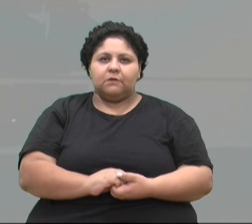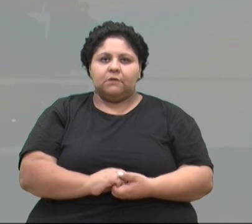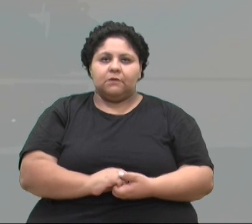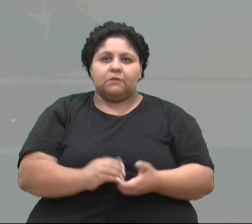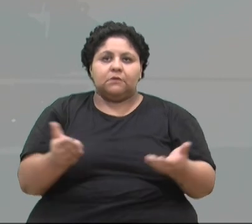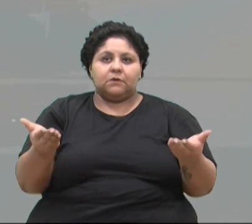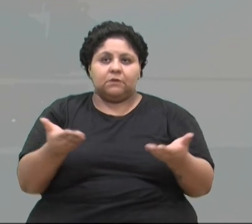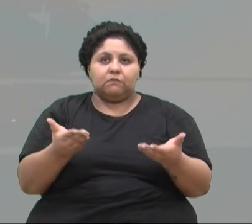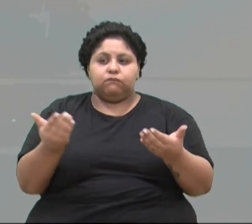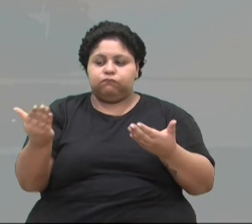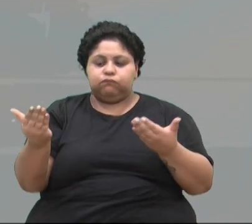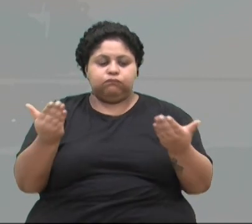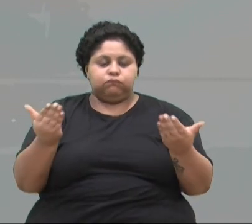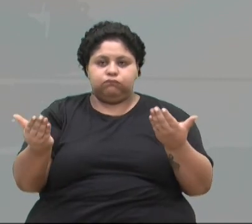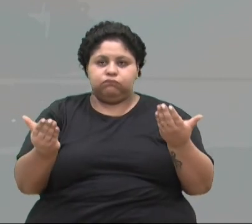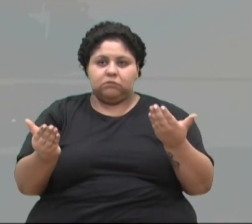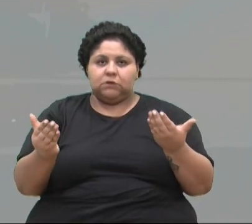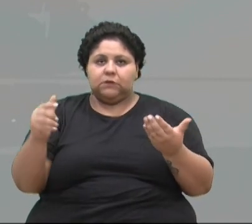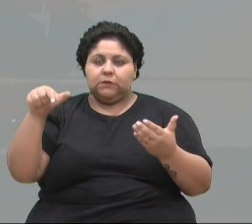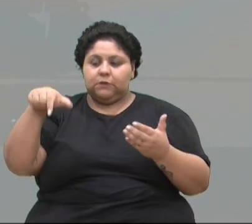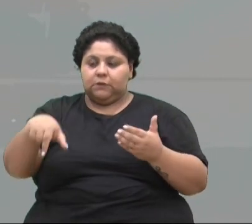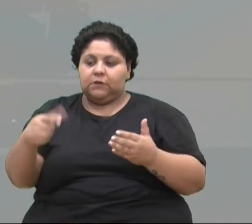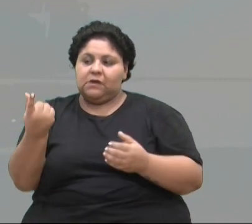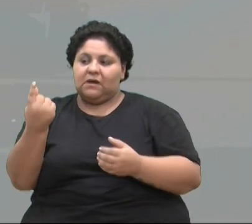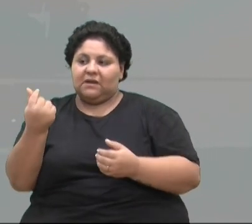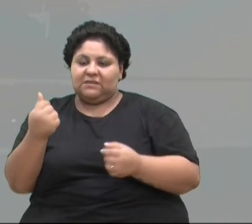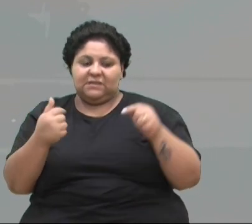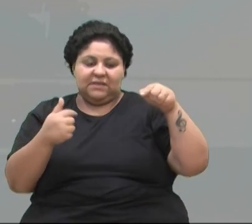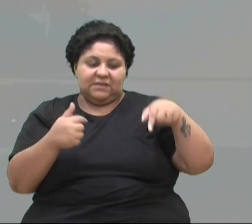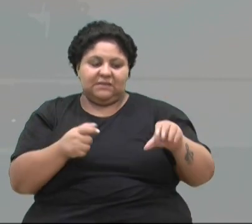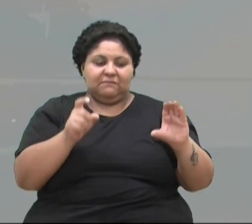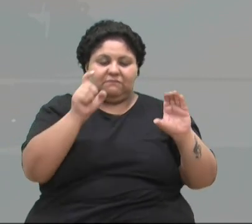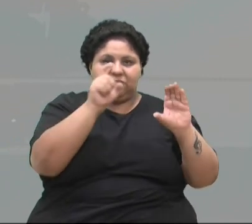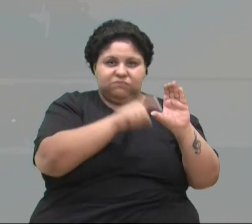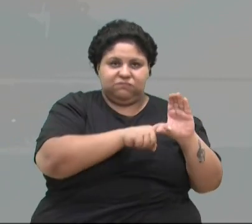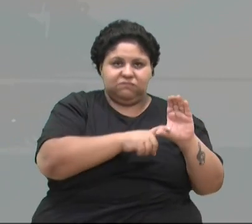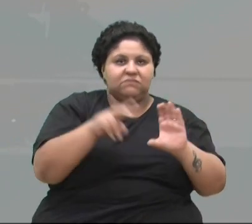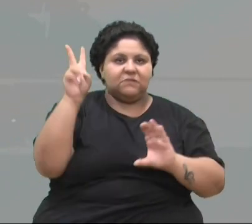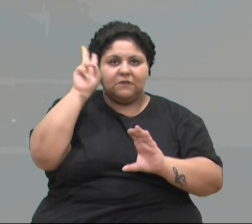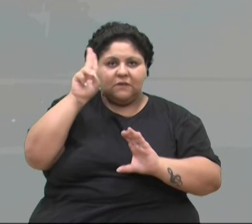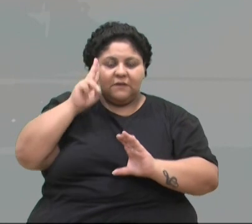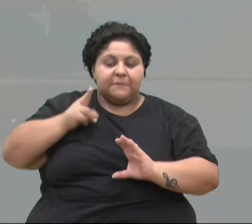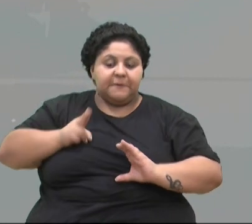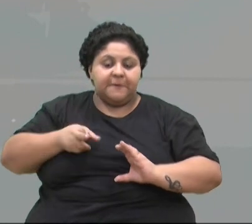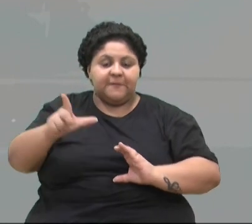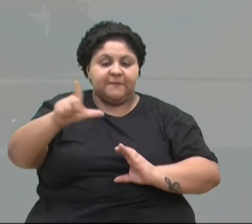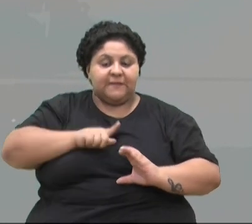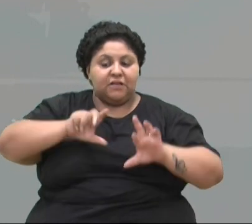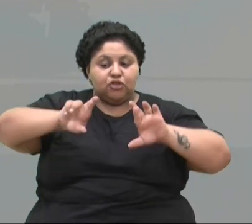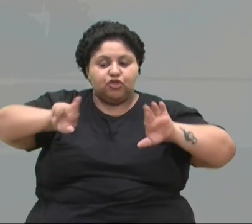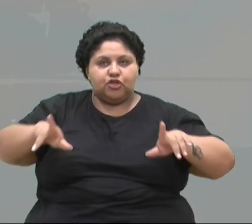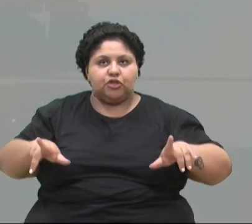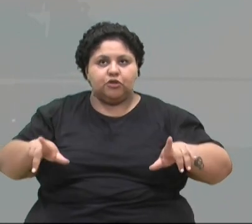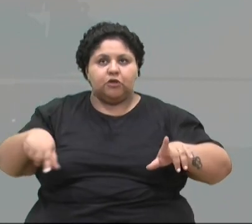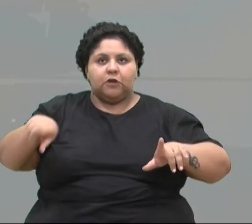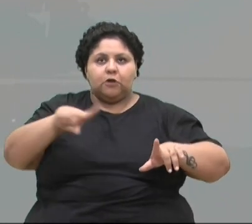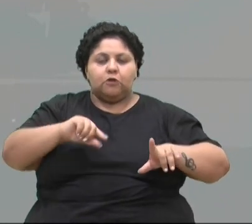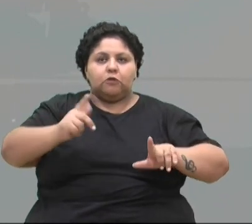Agora, o comparativo entre receitas e despesas, lembrando sempre que tem uma diferença quando a